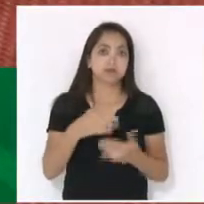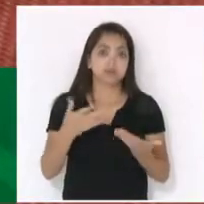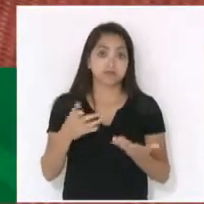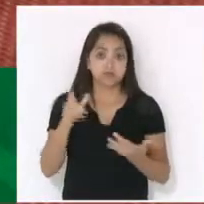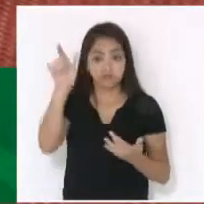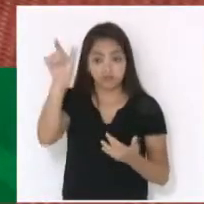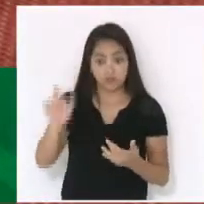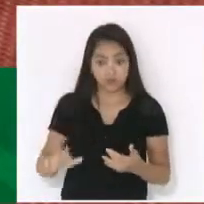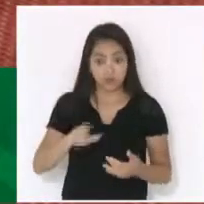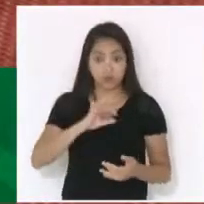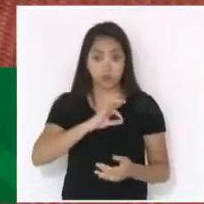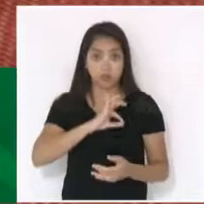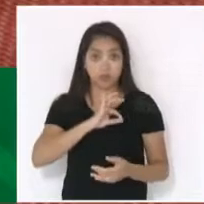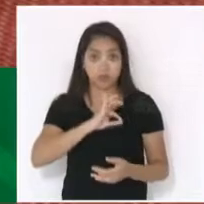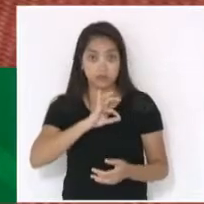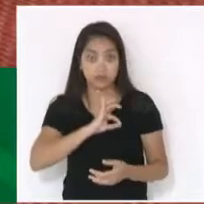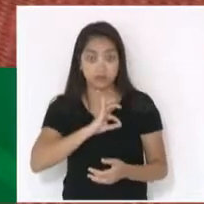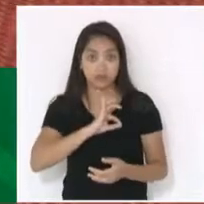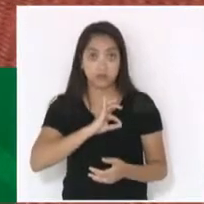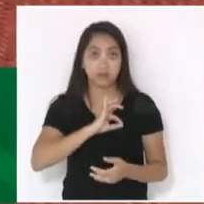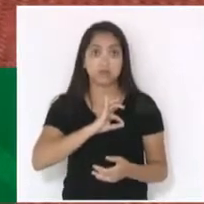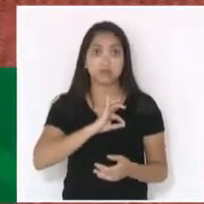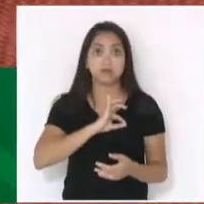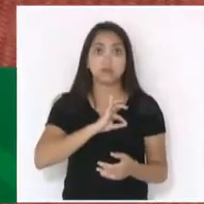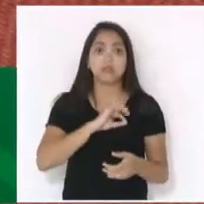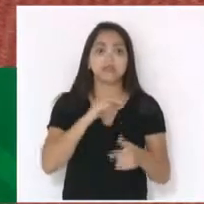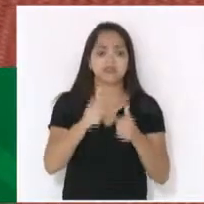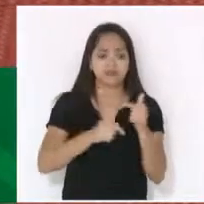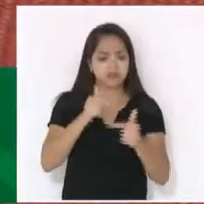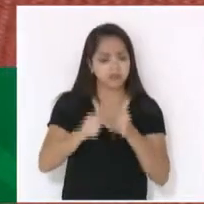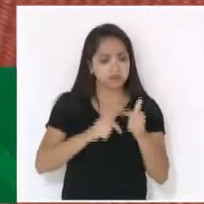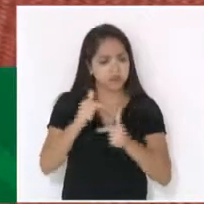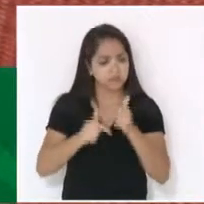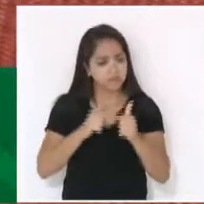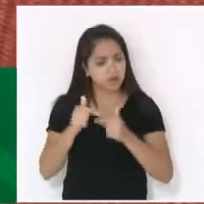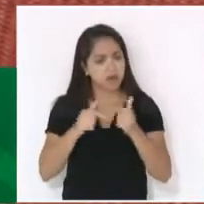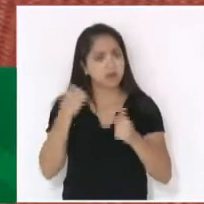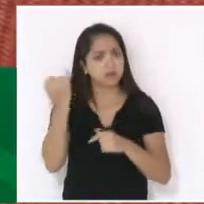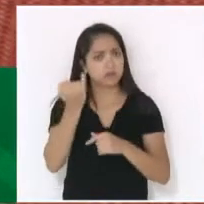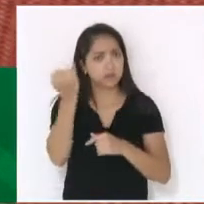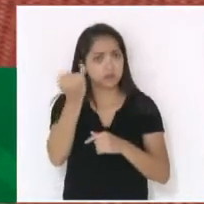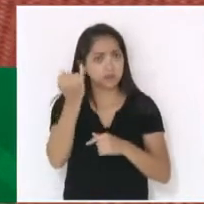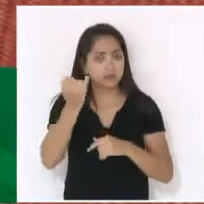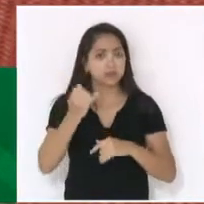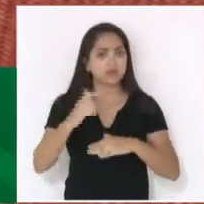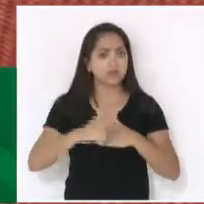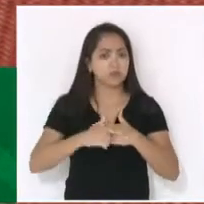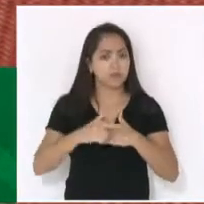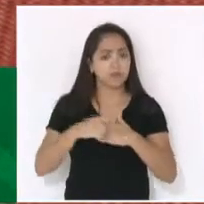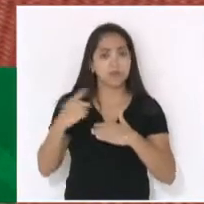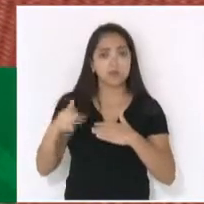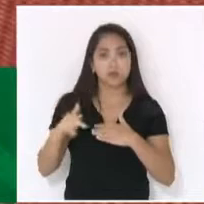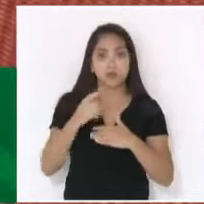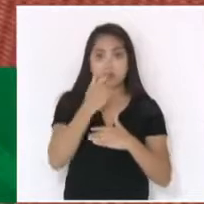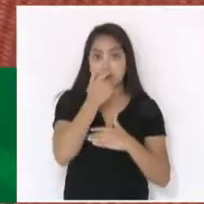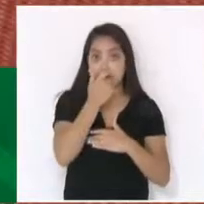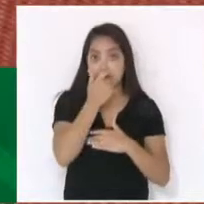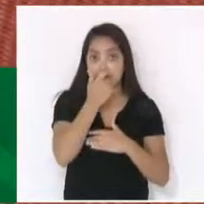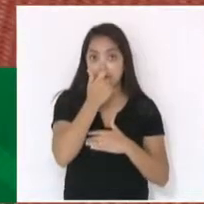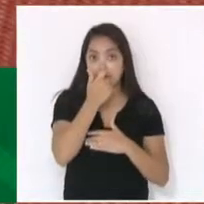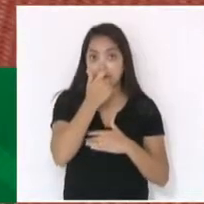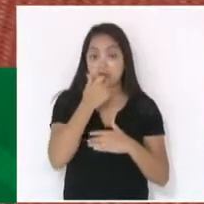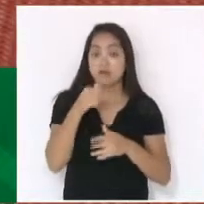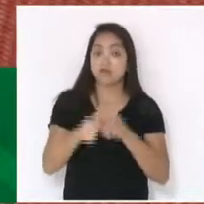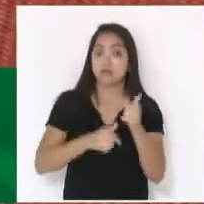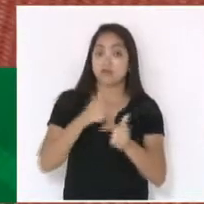policial que faz o relevante trabalho seu papel o seu papel vai